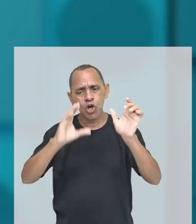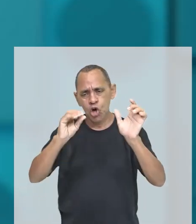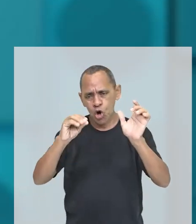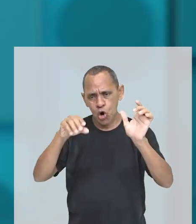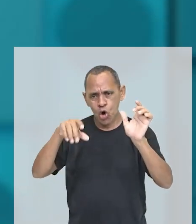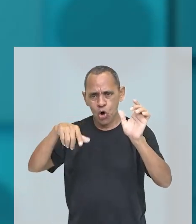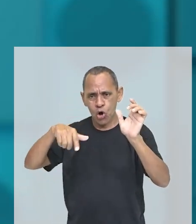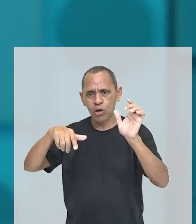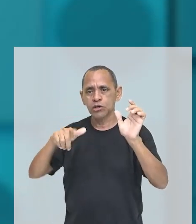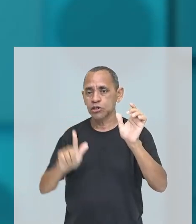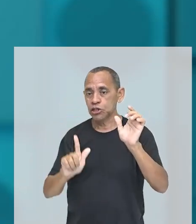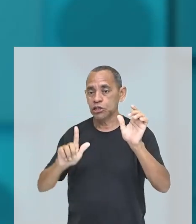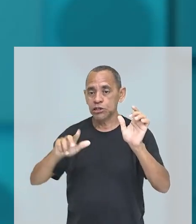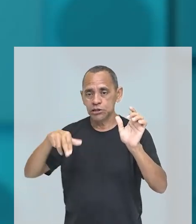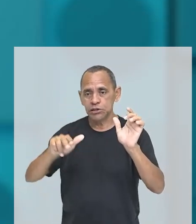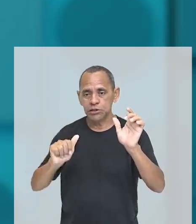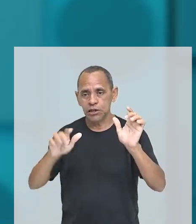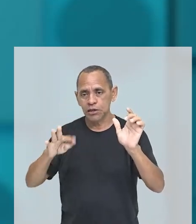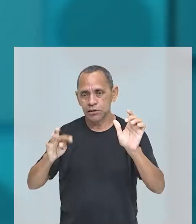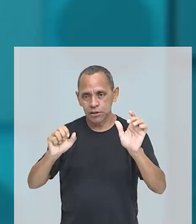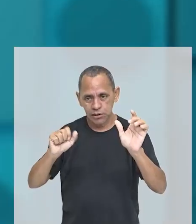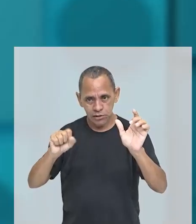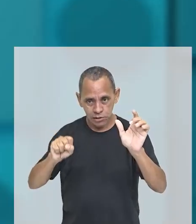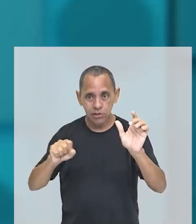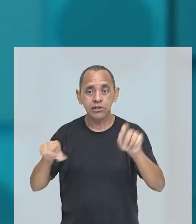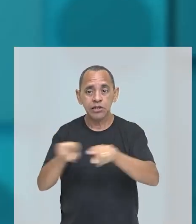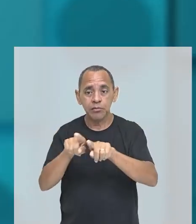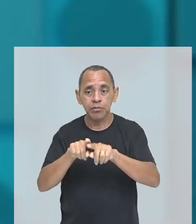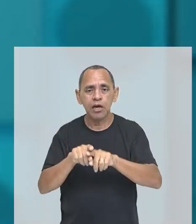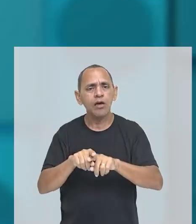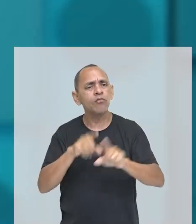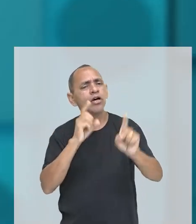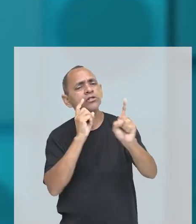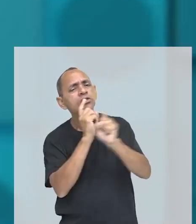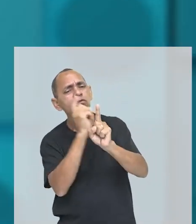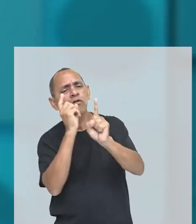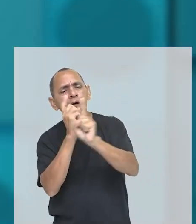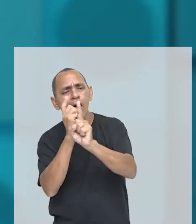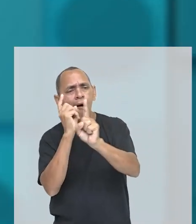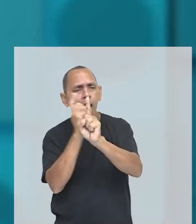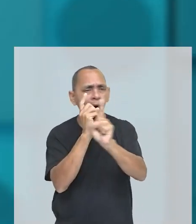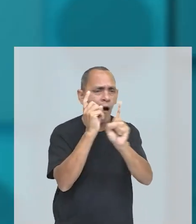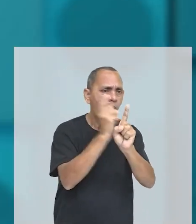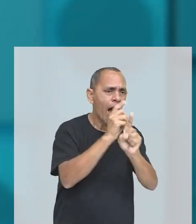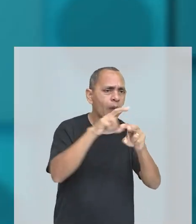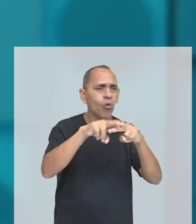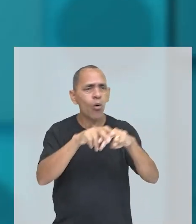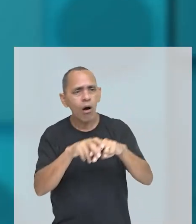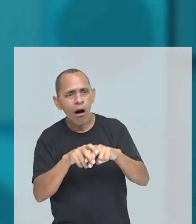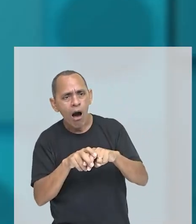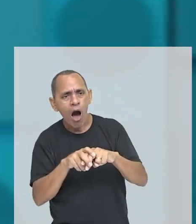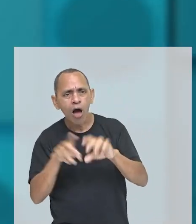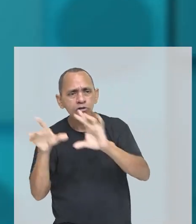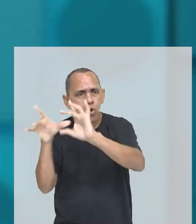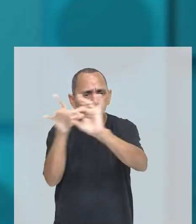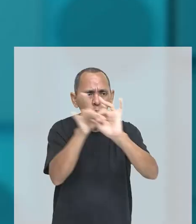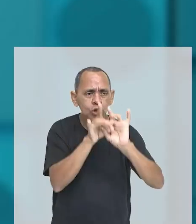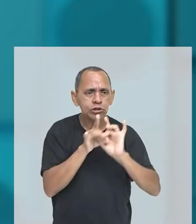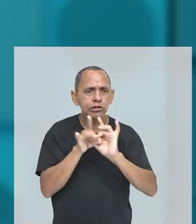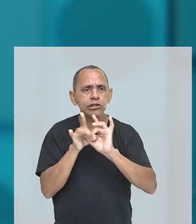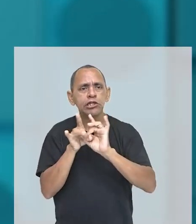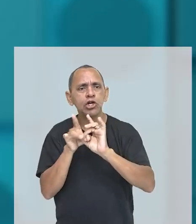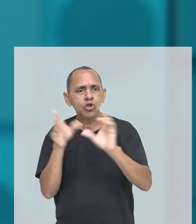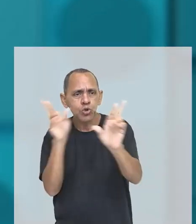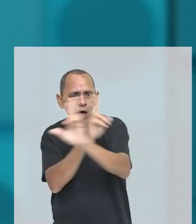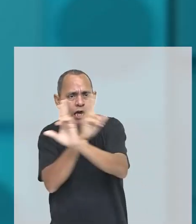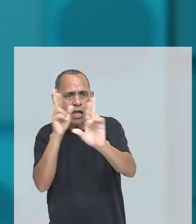se parece com uma em língua portuguesa. Então, você vai ali identificando ali pelo contexto, né, vai associando as ideias e assim